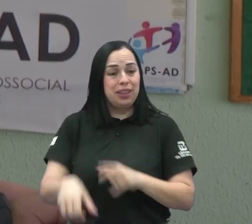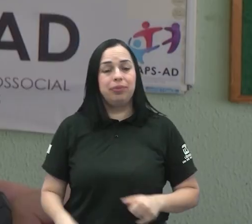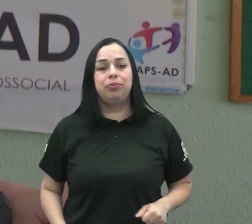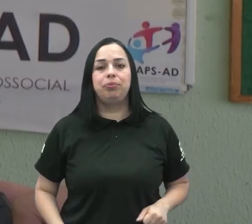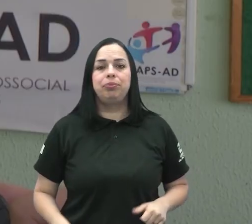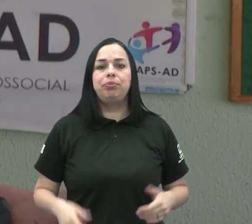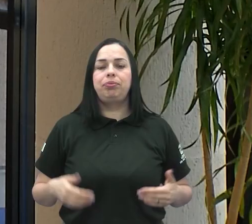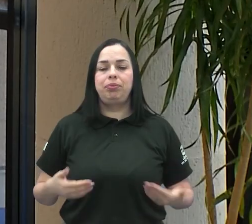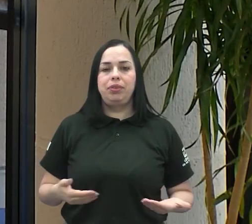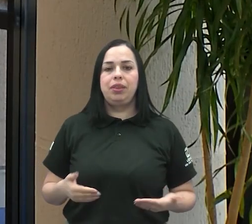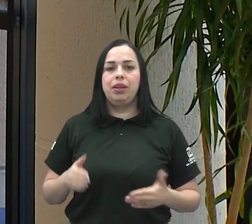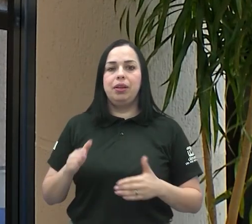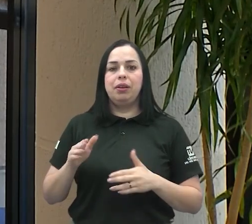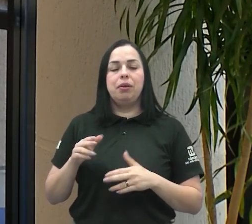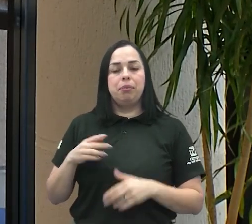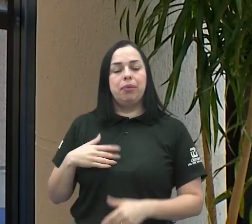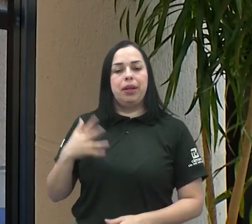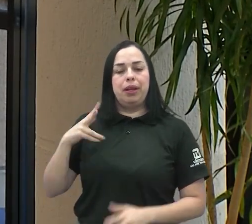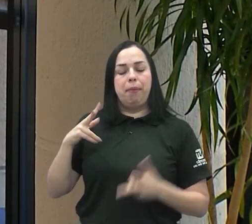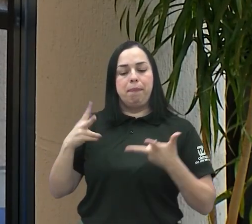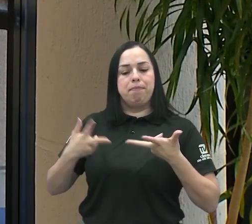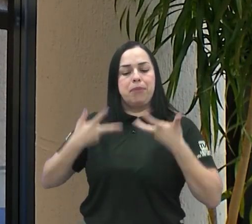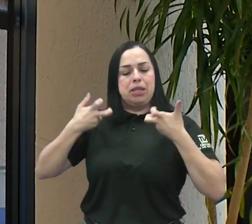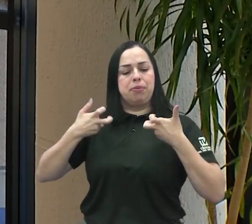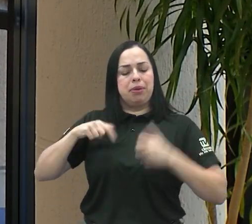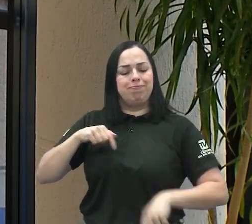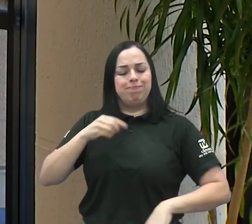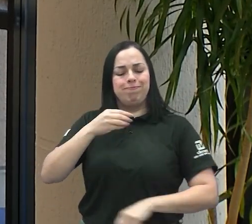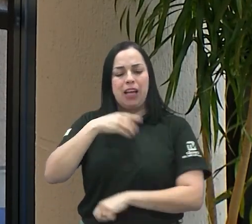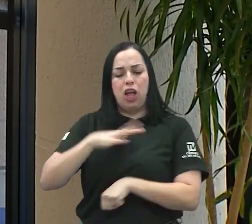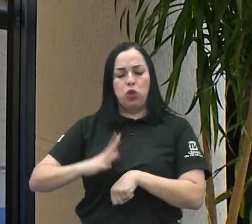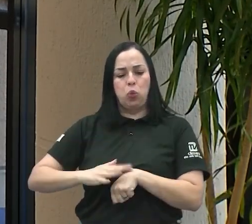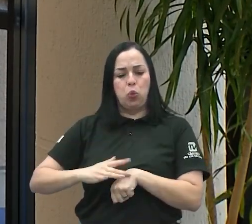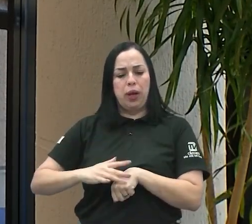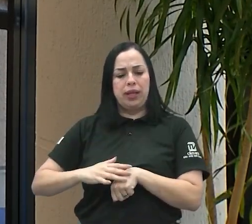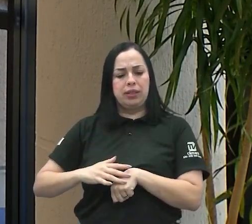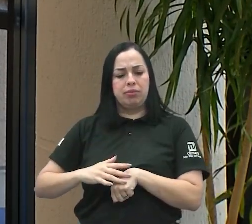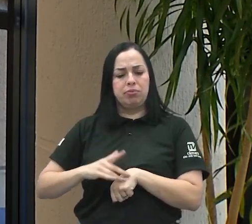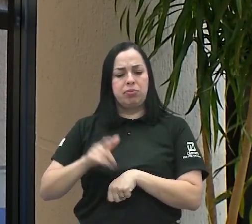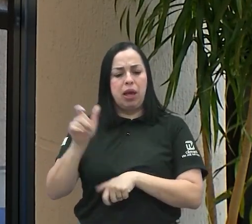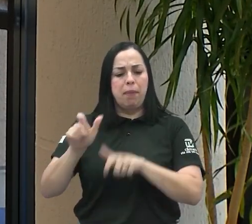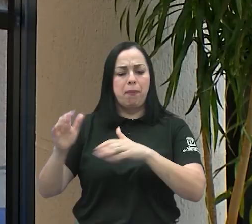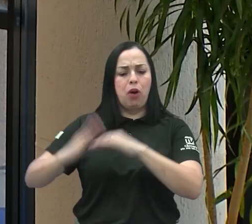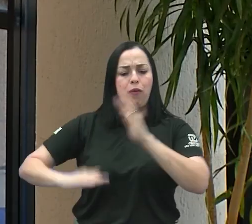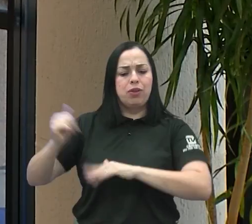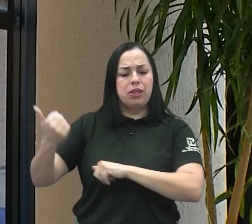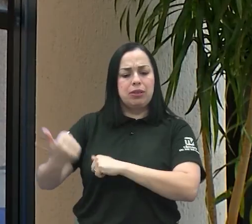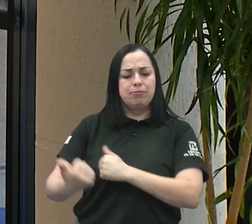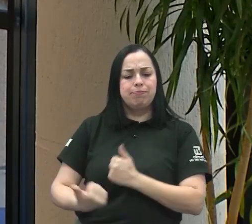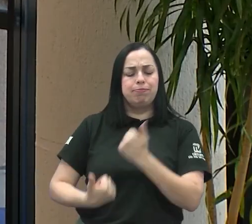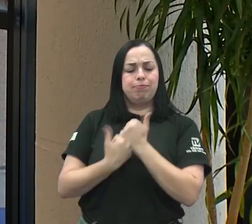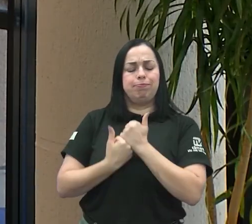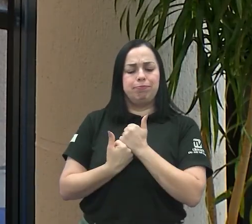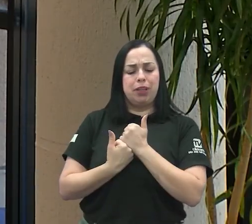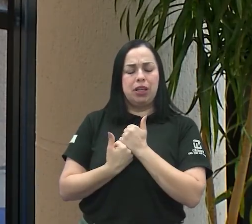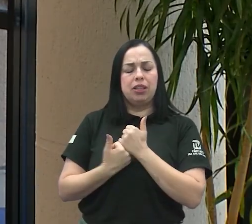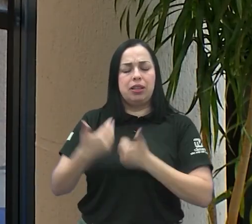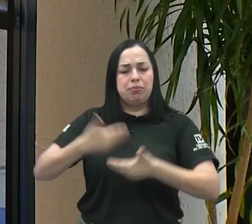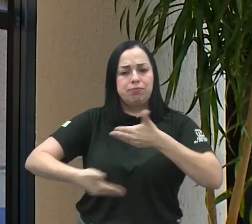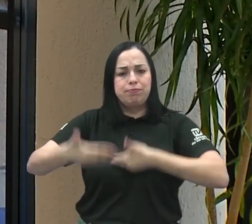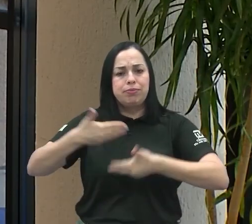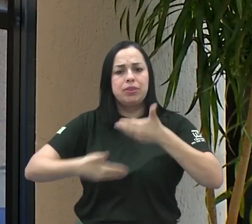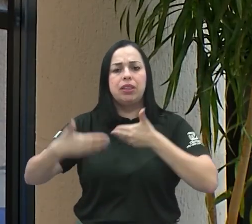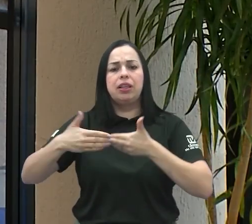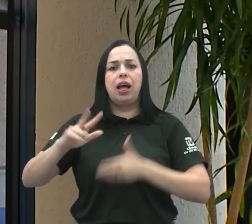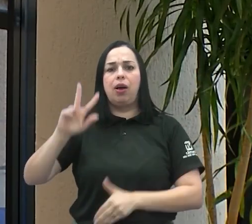toda a sociedade. E foi após reconhecer que estava doente e contar com apoio especializado que o Valdir conseguiu